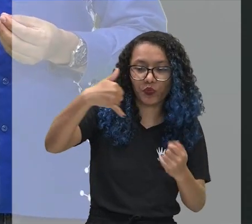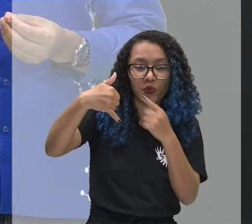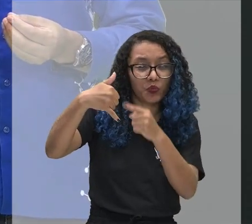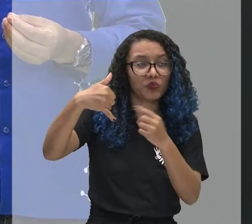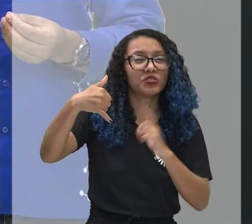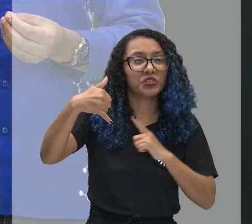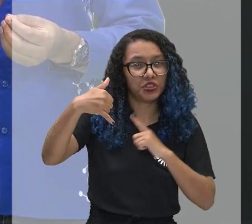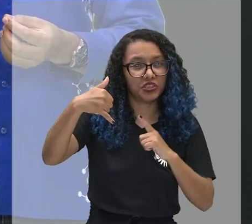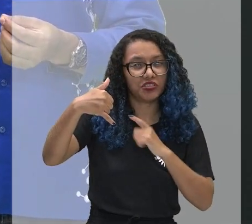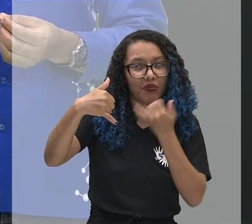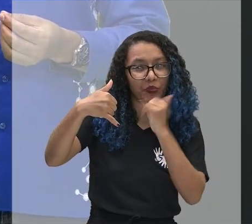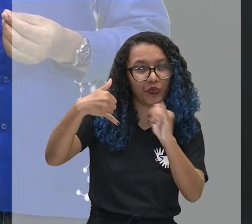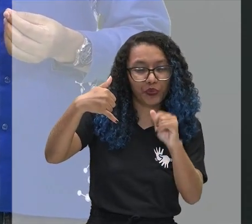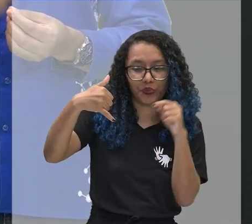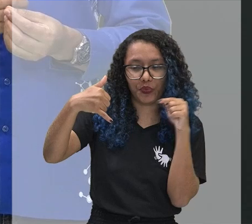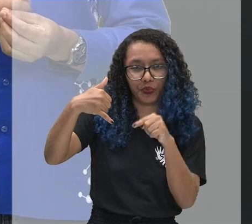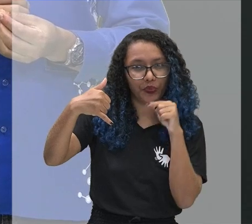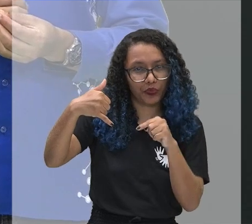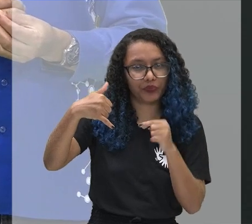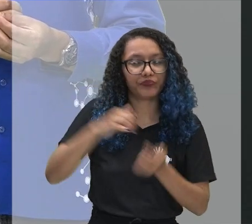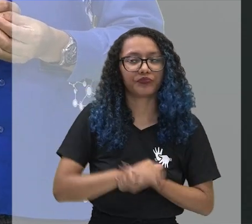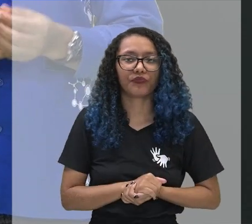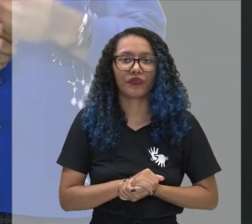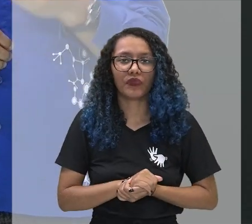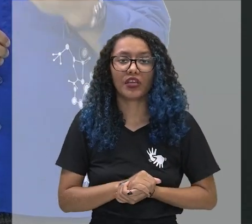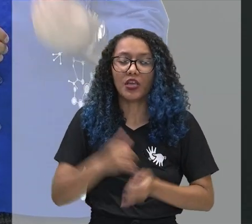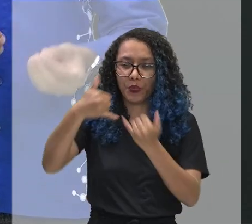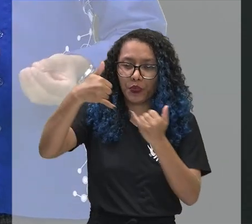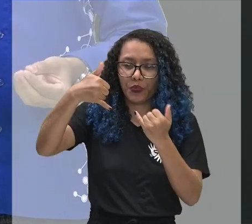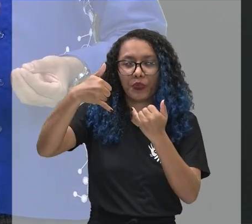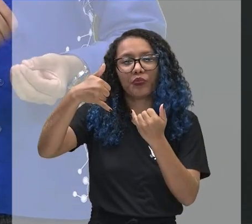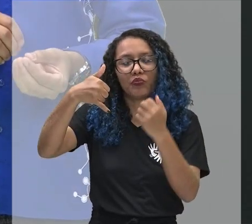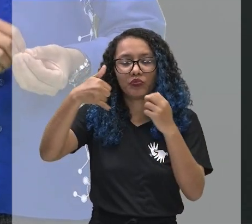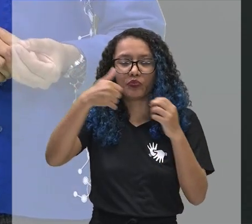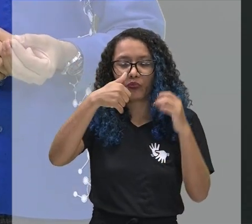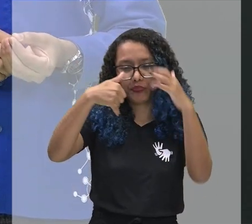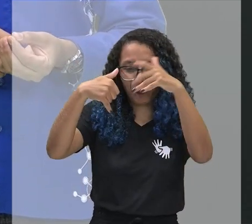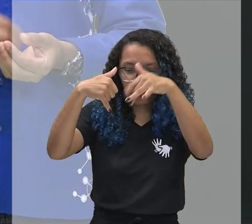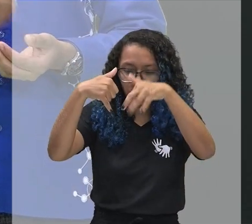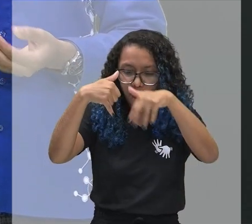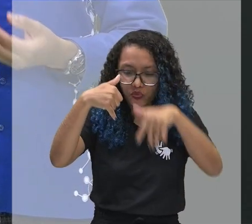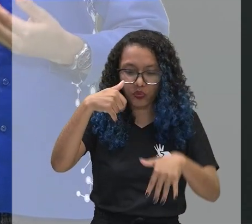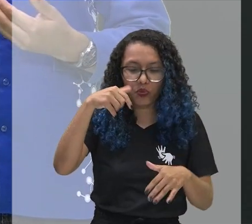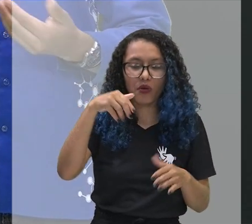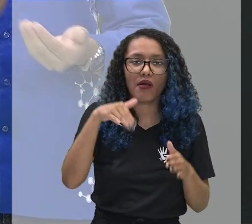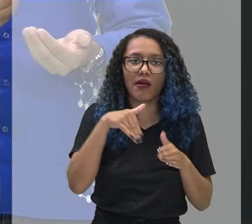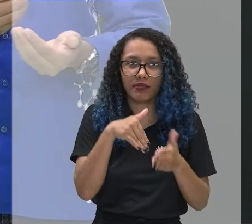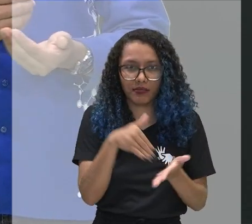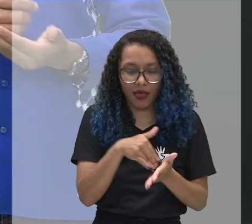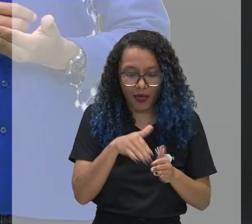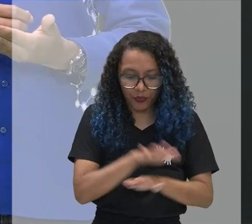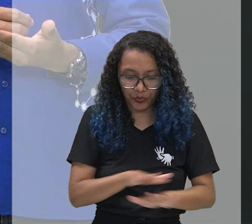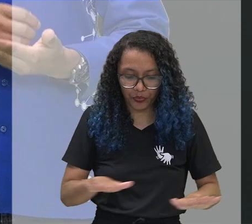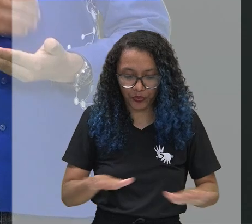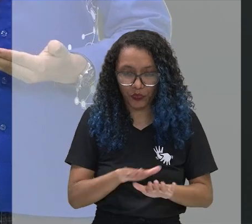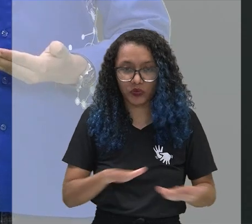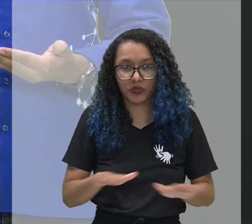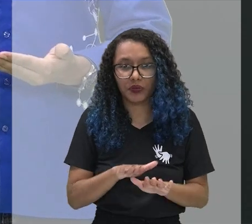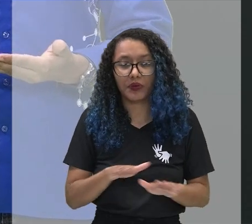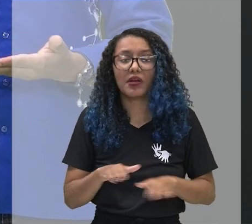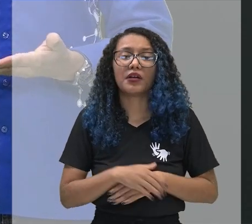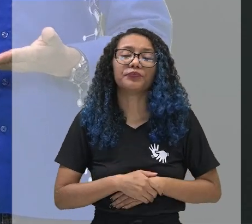essa corrente elétrica, ela percorreu o cabo e foi direcionada ao solo, porque aí nós temos várias estruturas